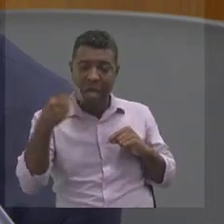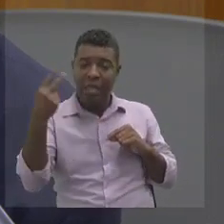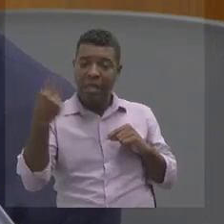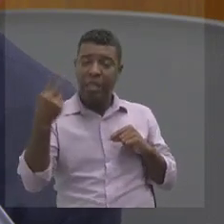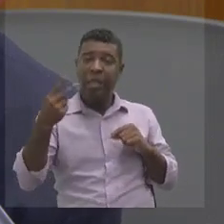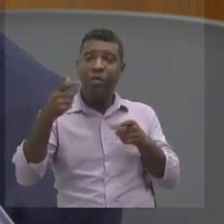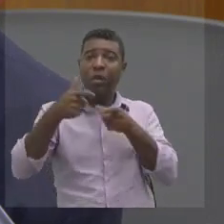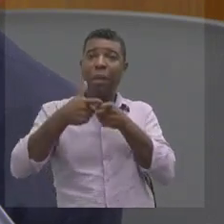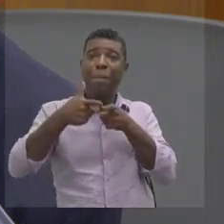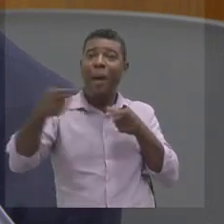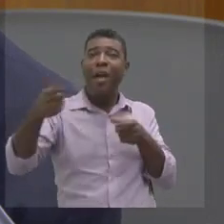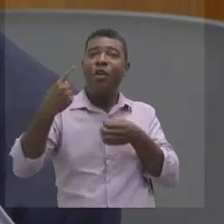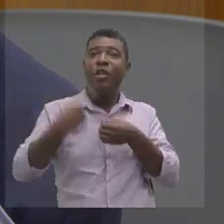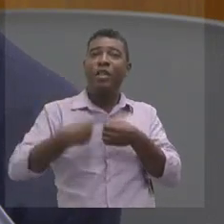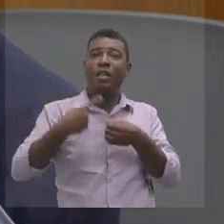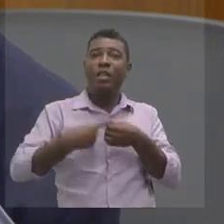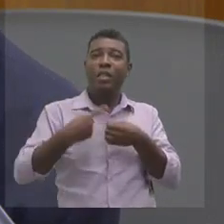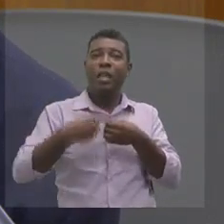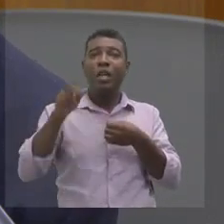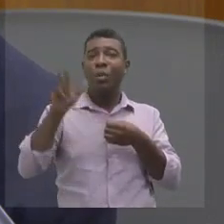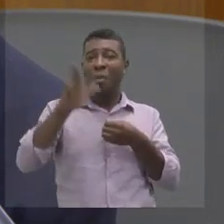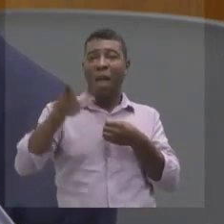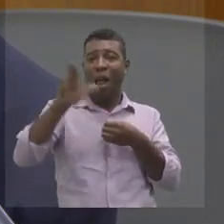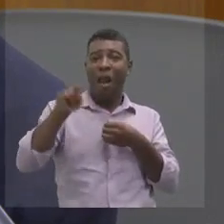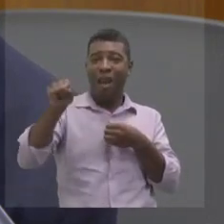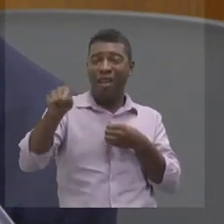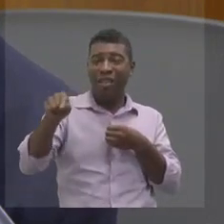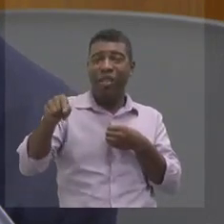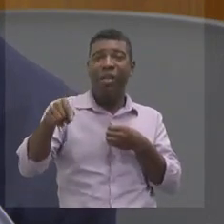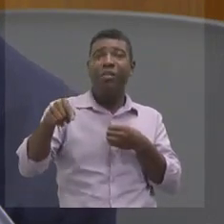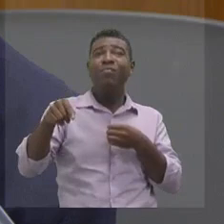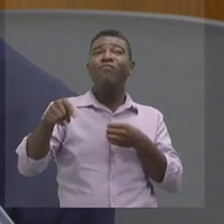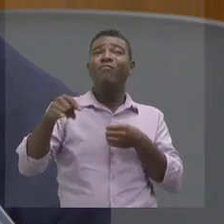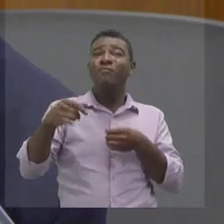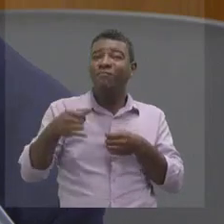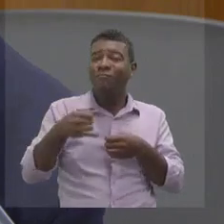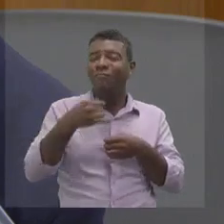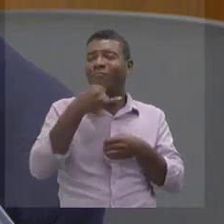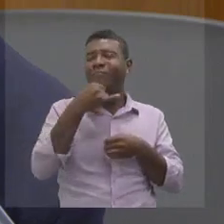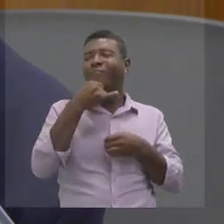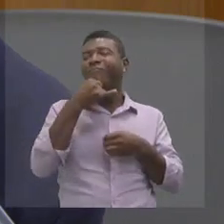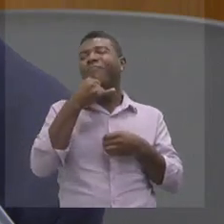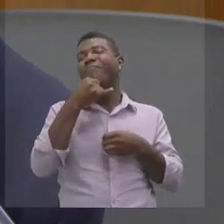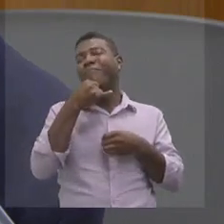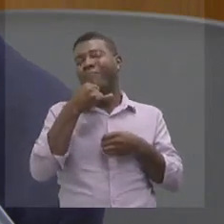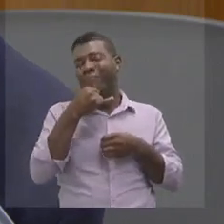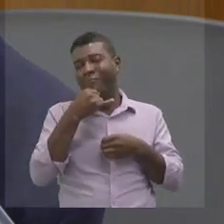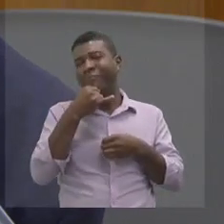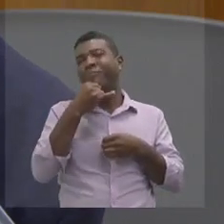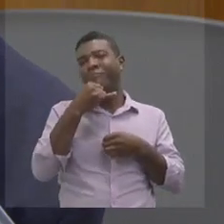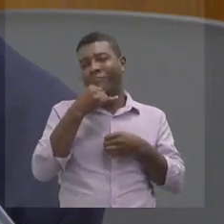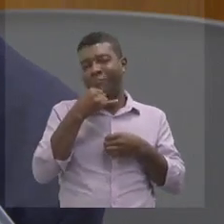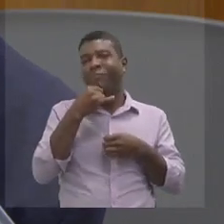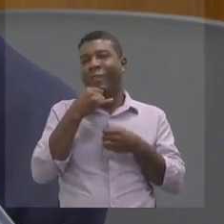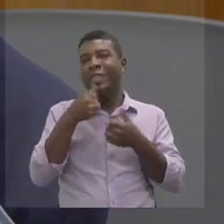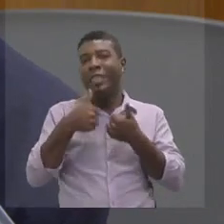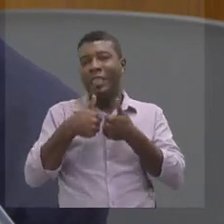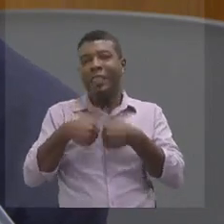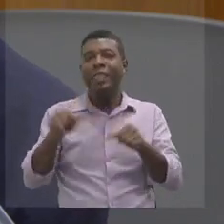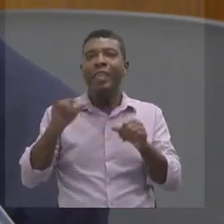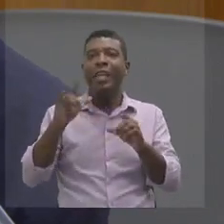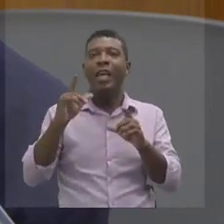cidade do estado de Minas Gerais que é Uberlândia ela realmente deixa muito muito a desejar